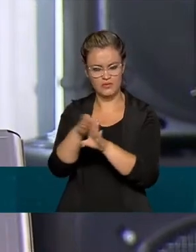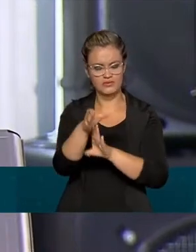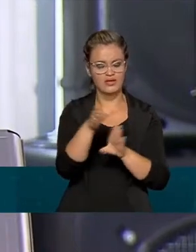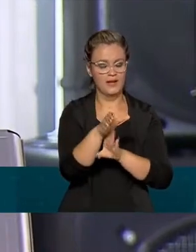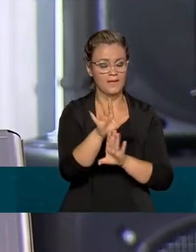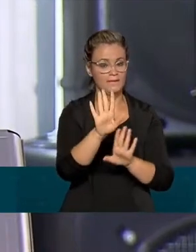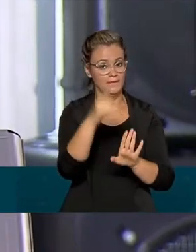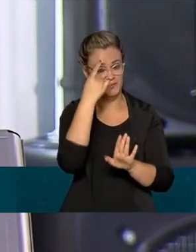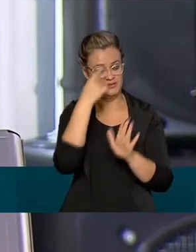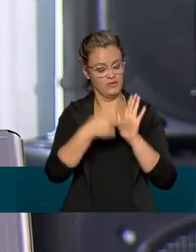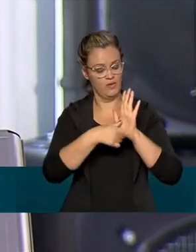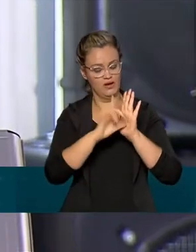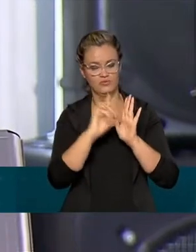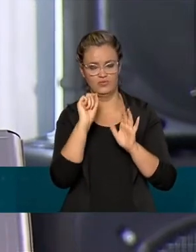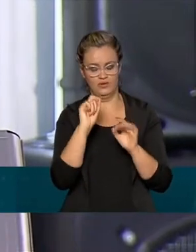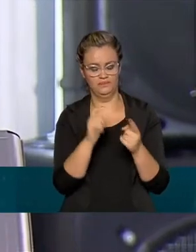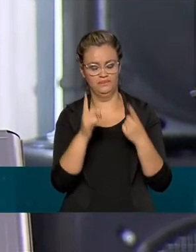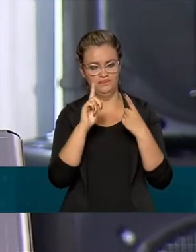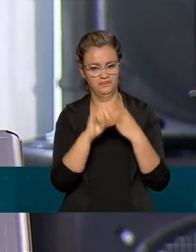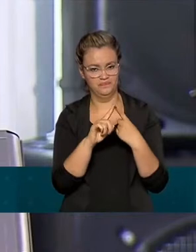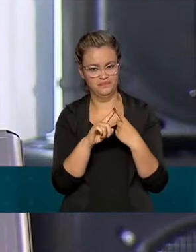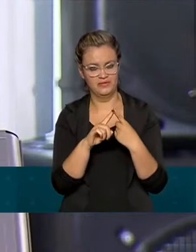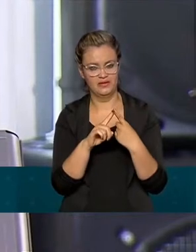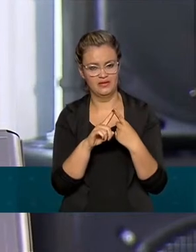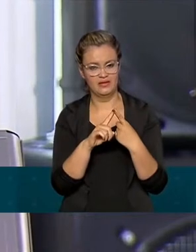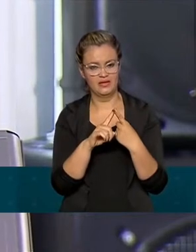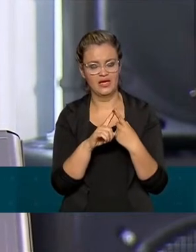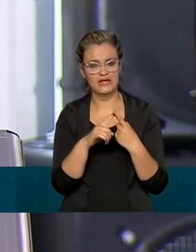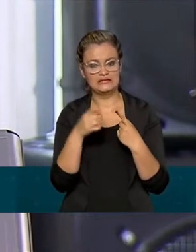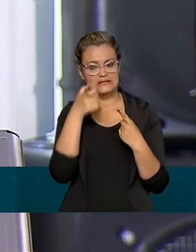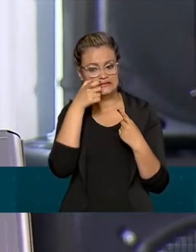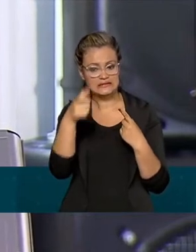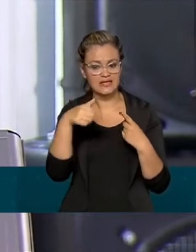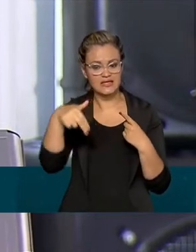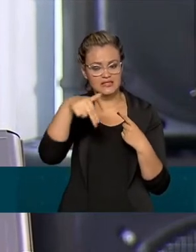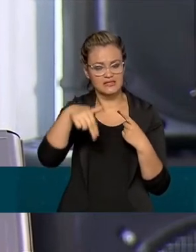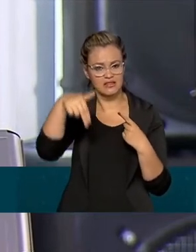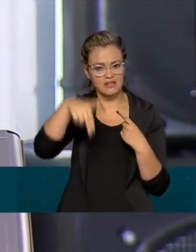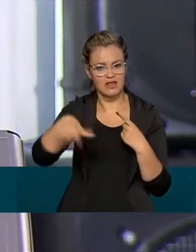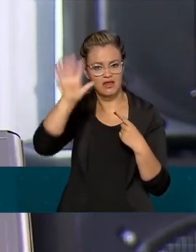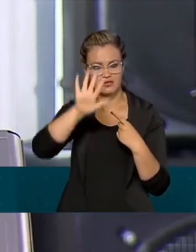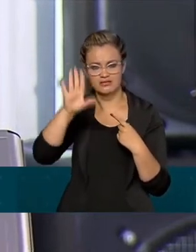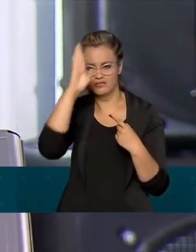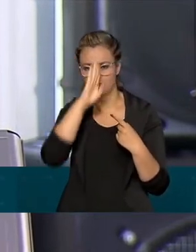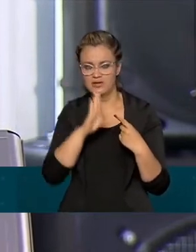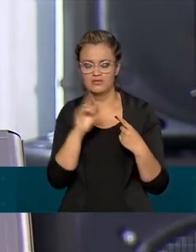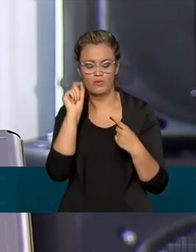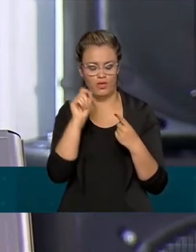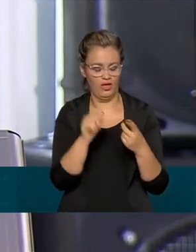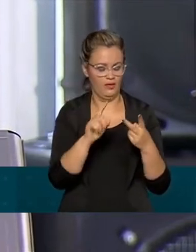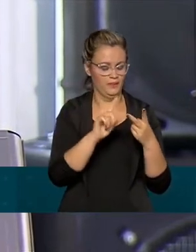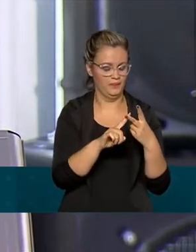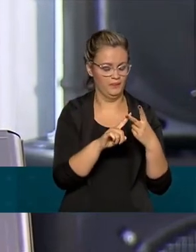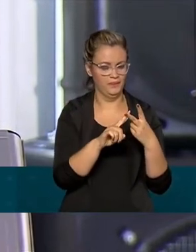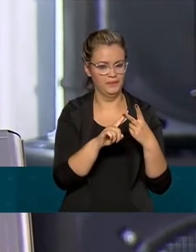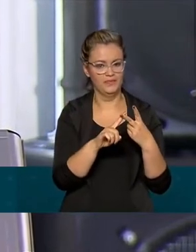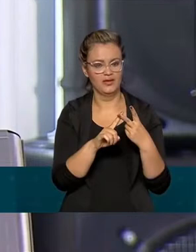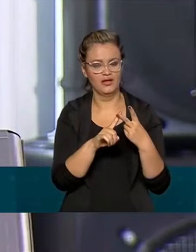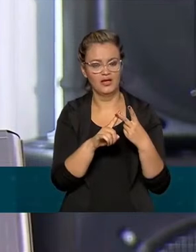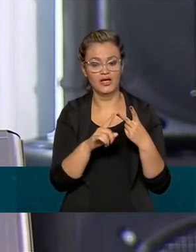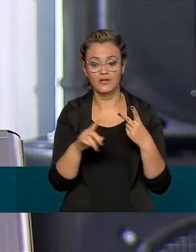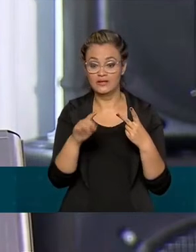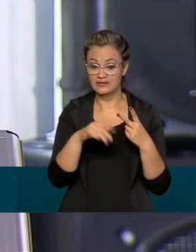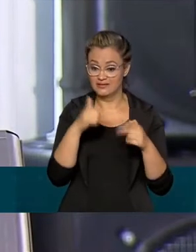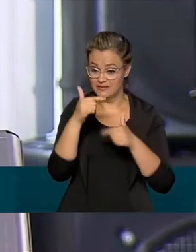premissas. Primeiro, os mais altos interesses da nação brasileira. Segundo, todo